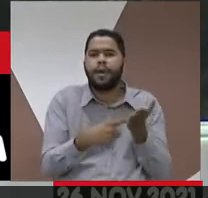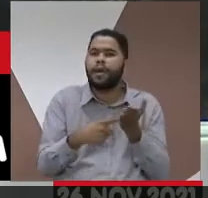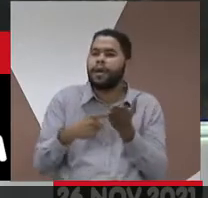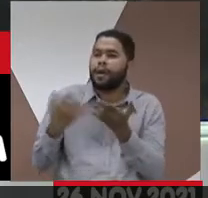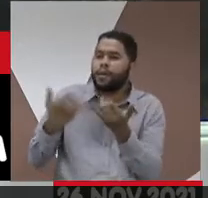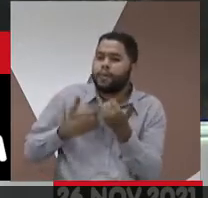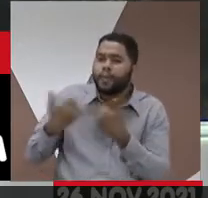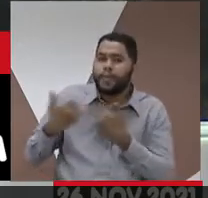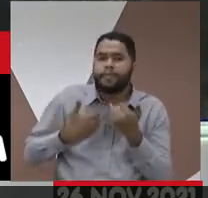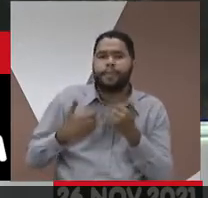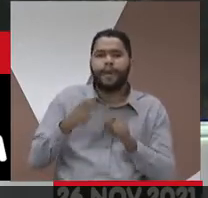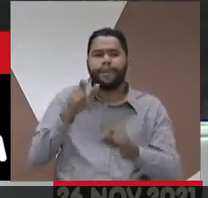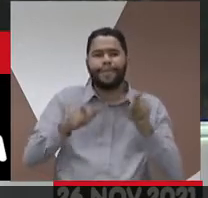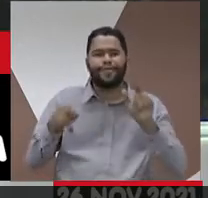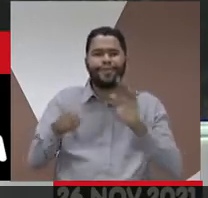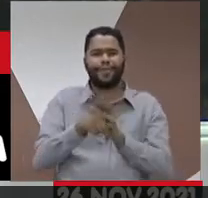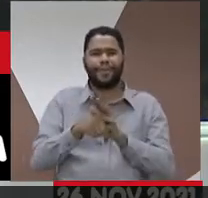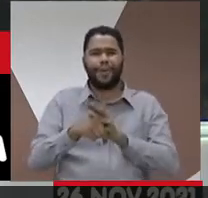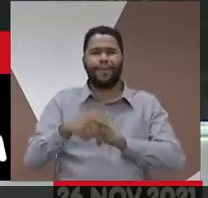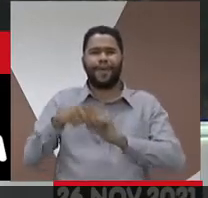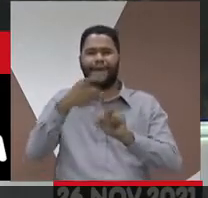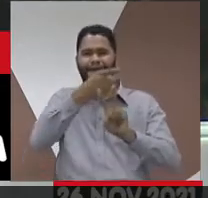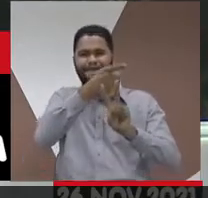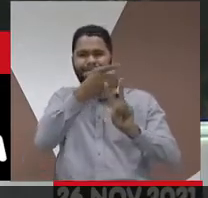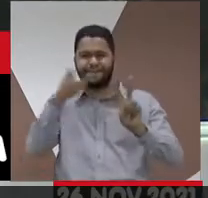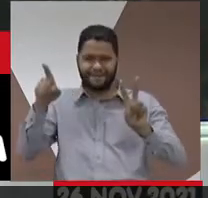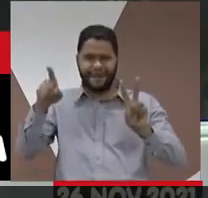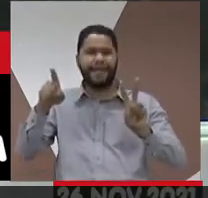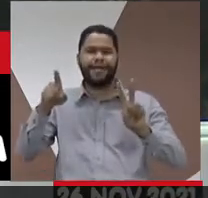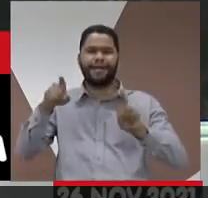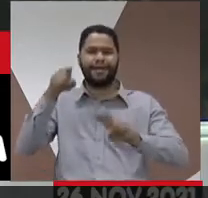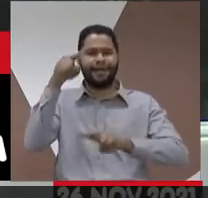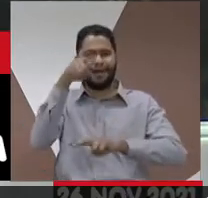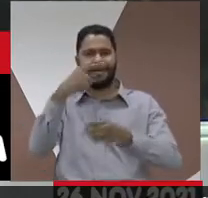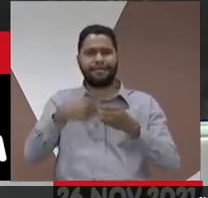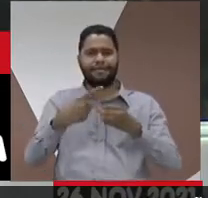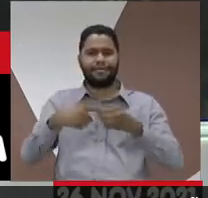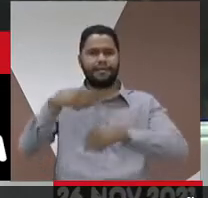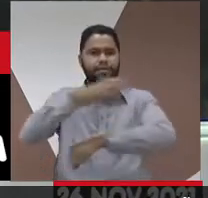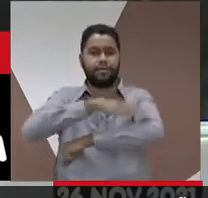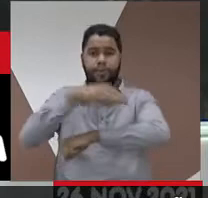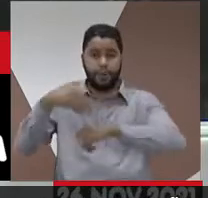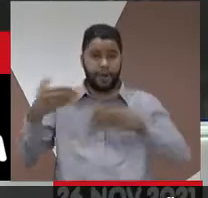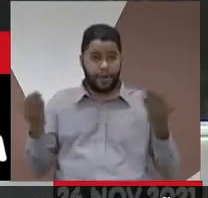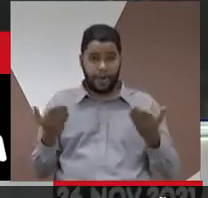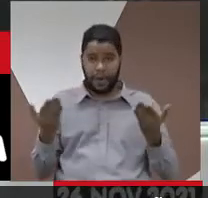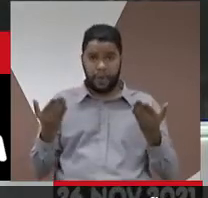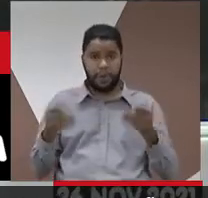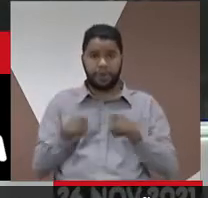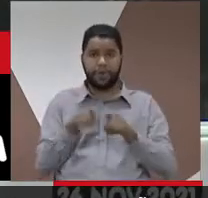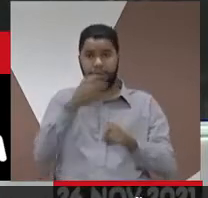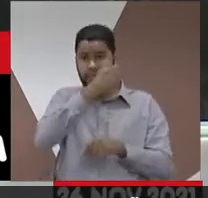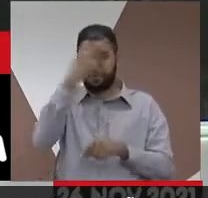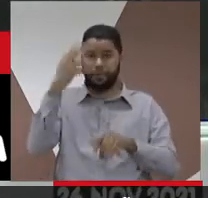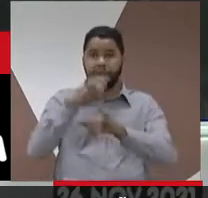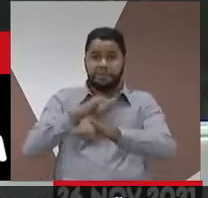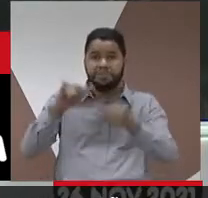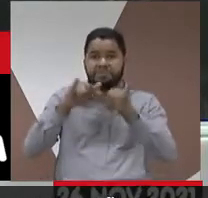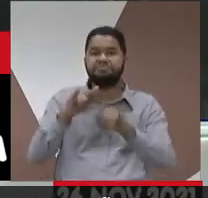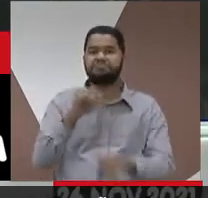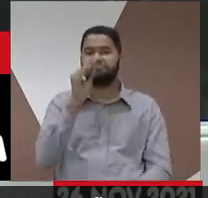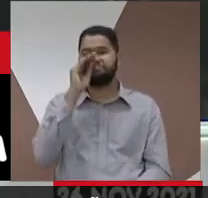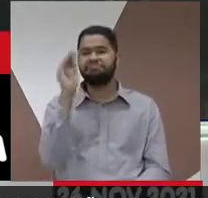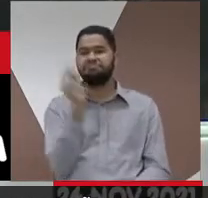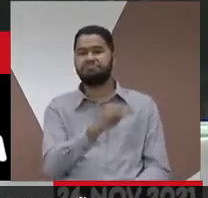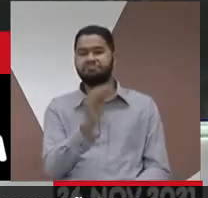pessoas atingidas pelo crime da Vale de Brumadinho, não ouviu o povo e agora também não ouve os prefeitos e prefeitas da região